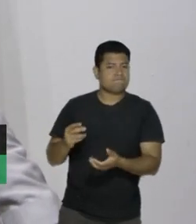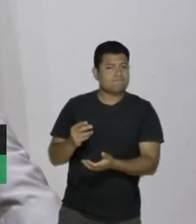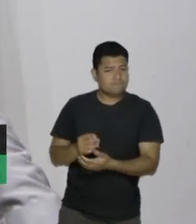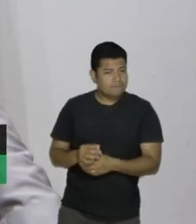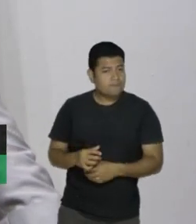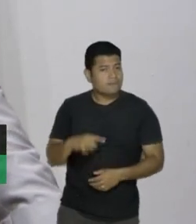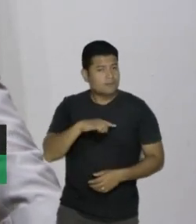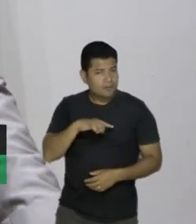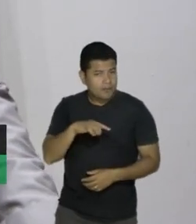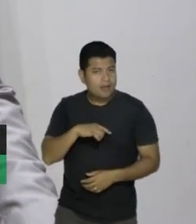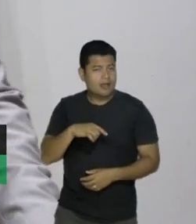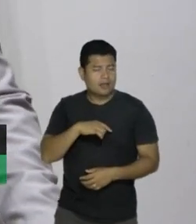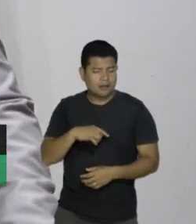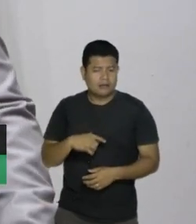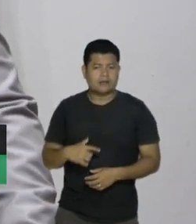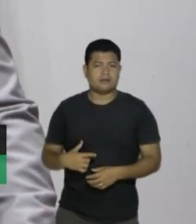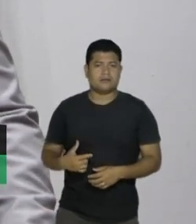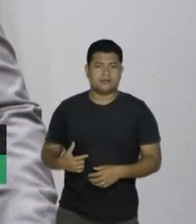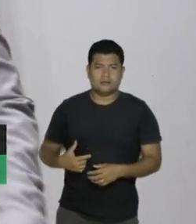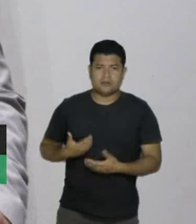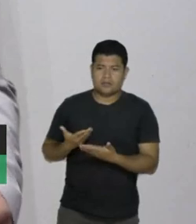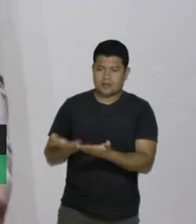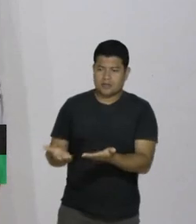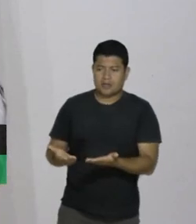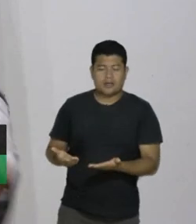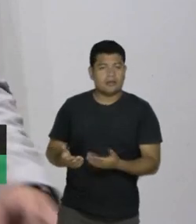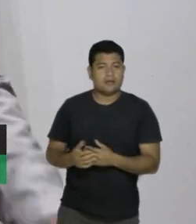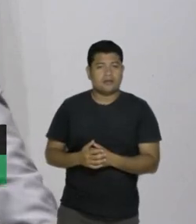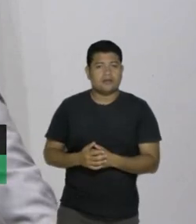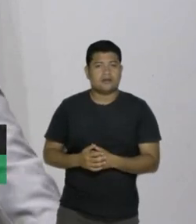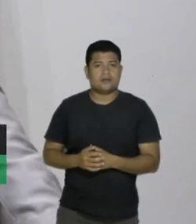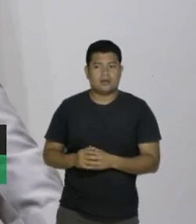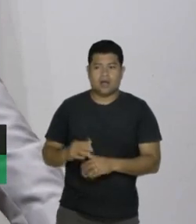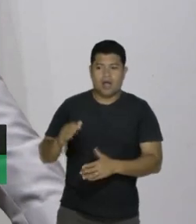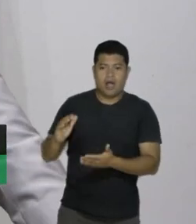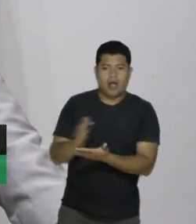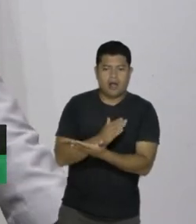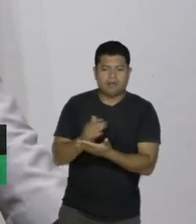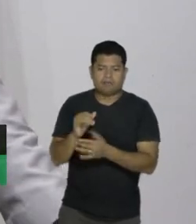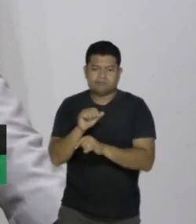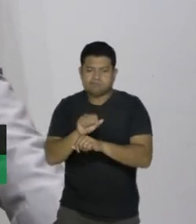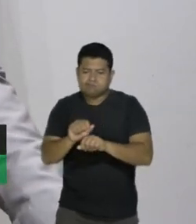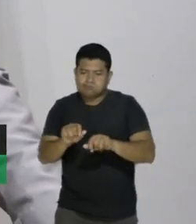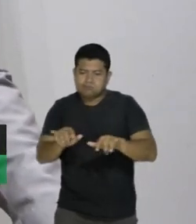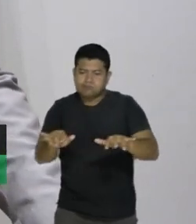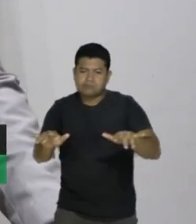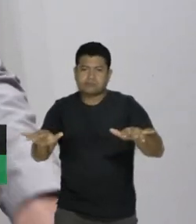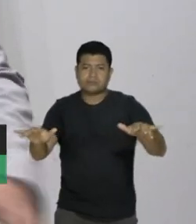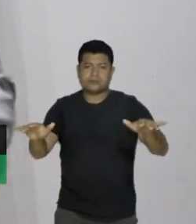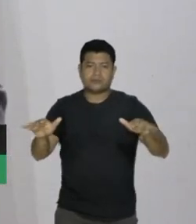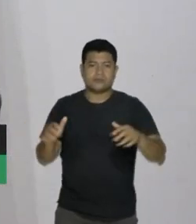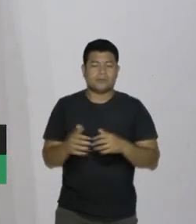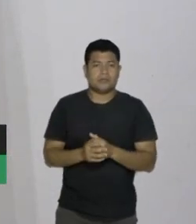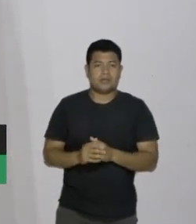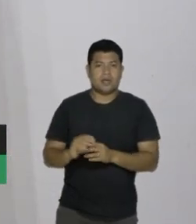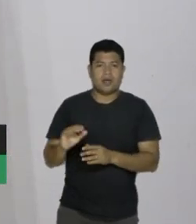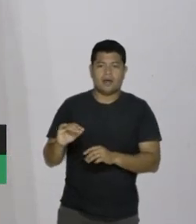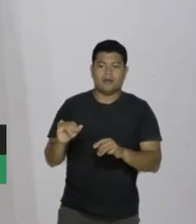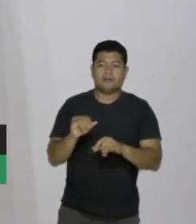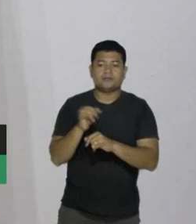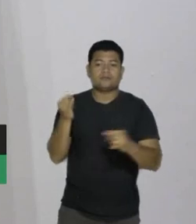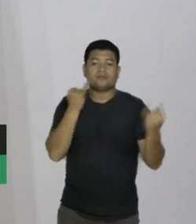comendo comendo voando fazendo rumores espalhando as suas fake News